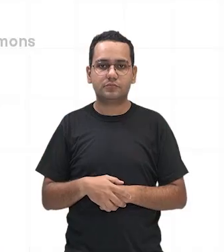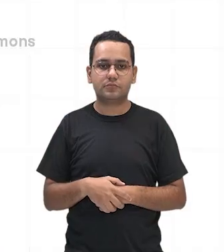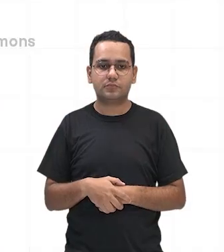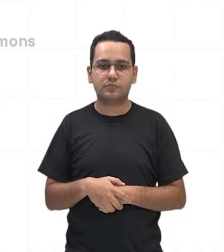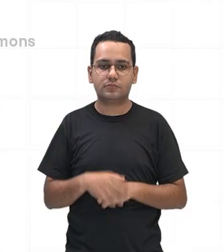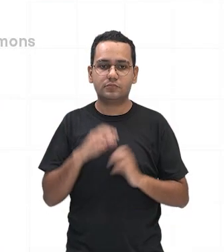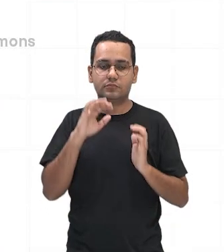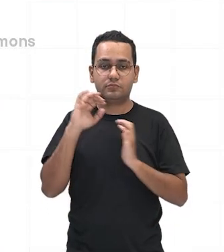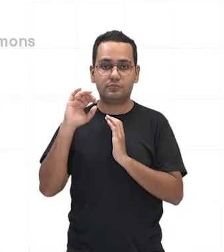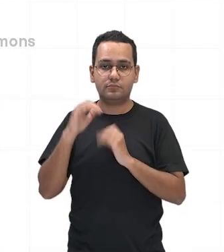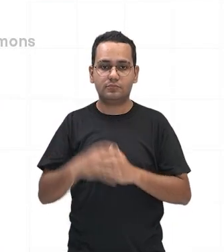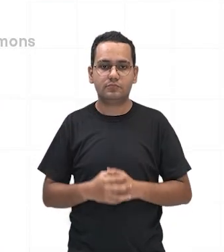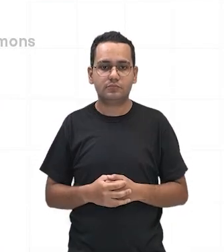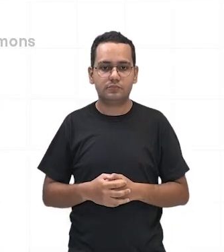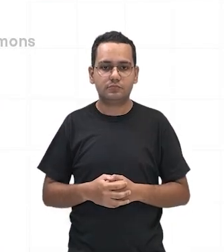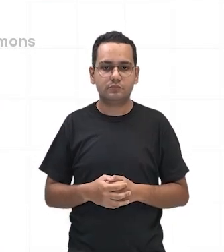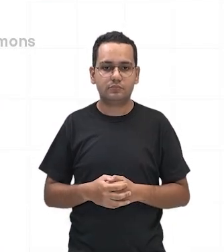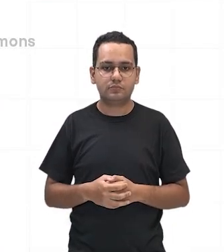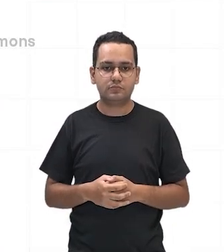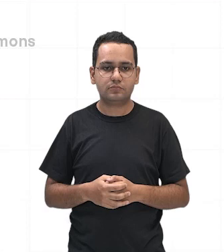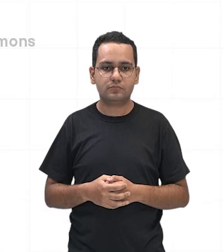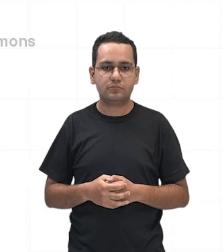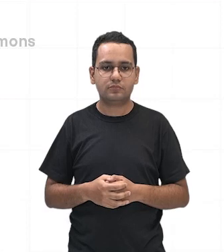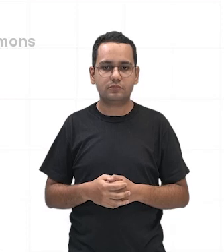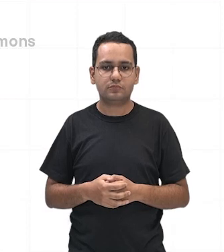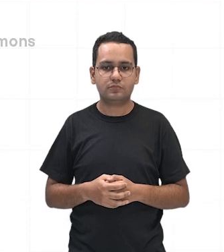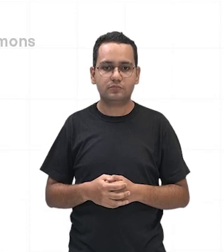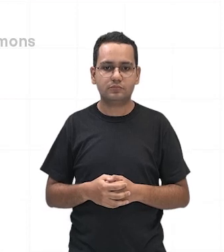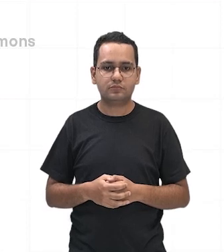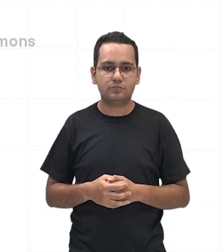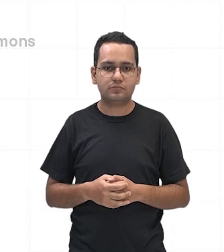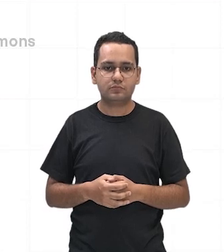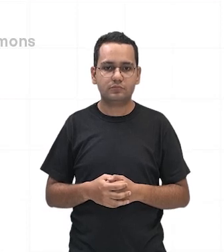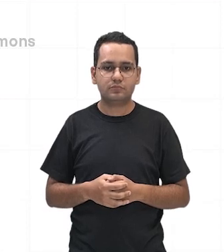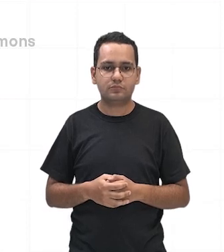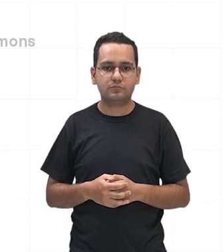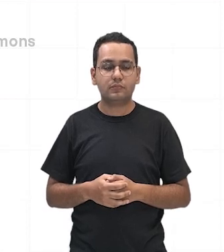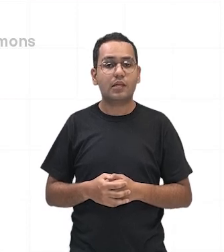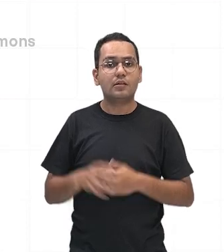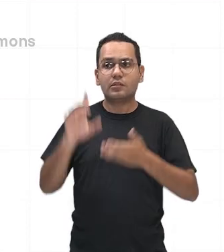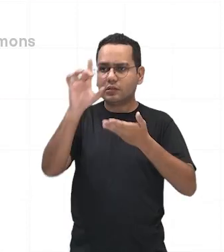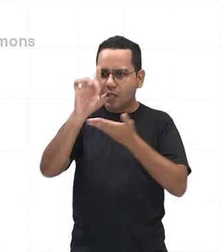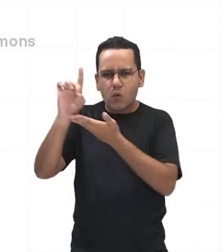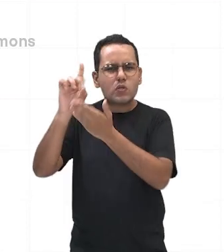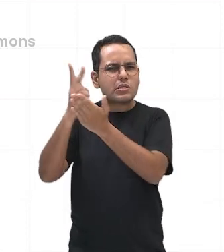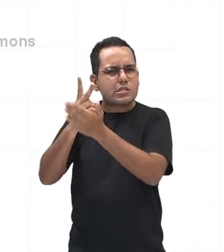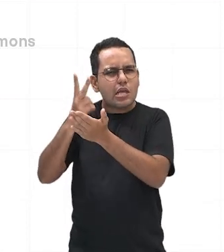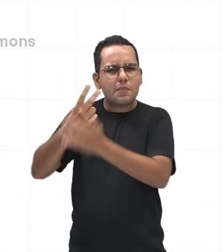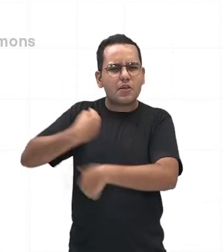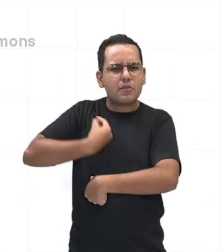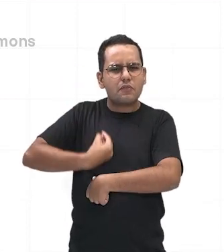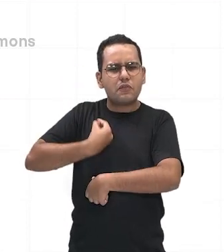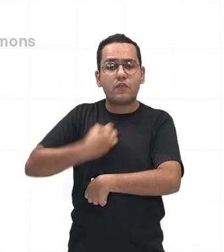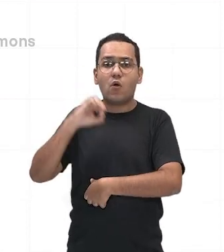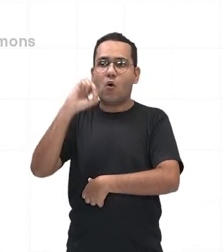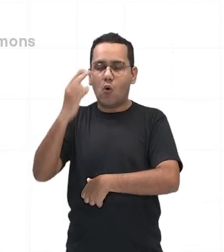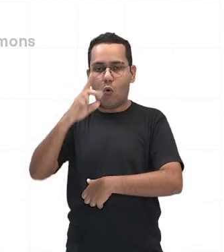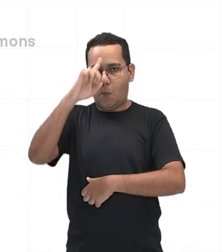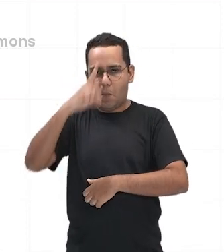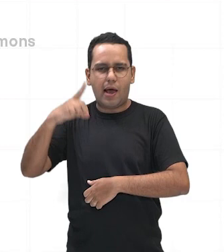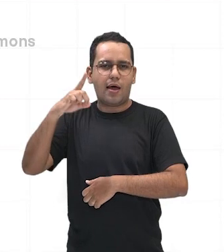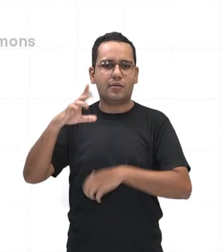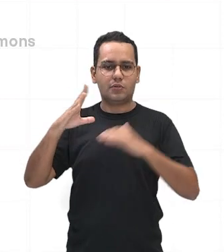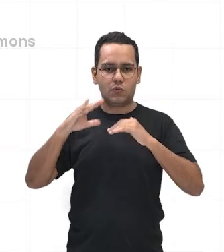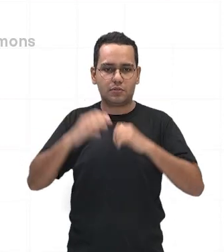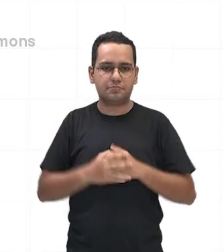ali comigo, olha só. Deus está presente, né? Ou envia seus anjos. Teofania é a manifestação de